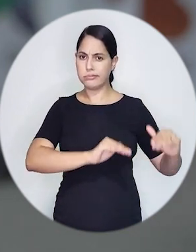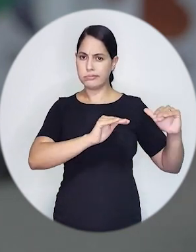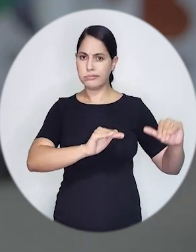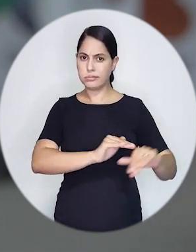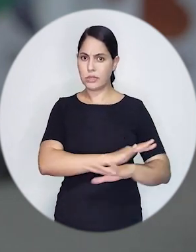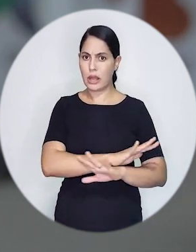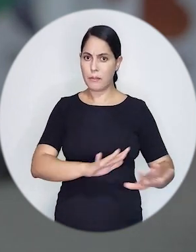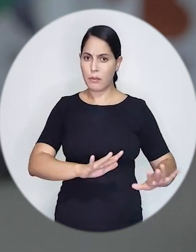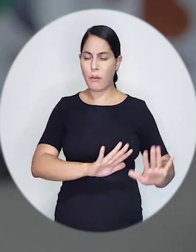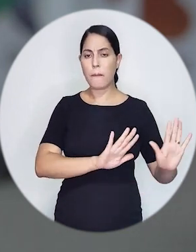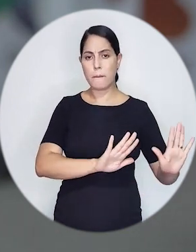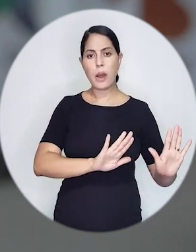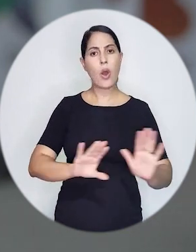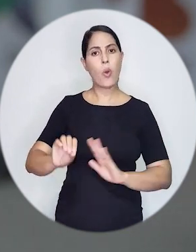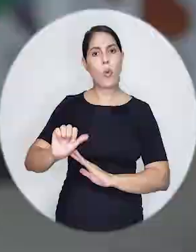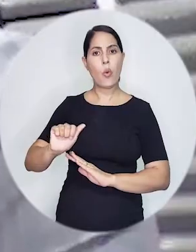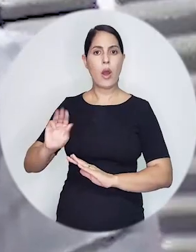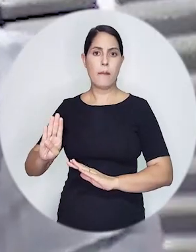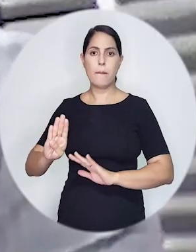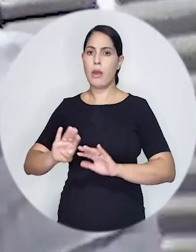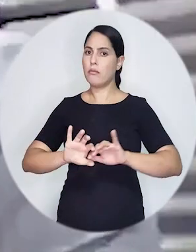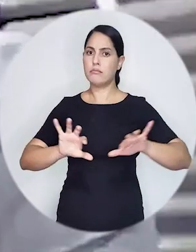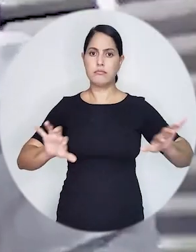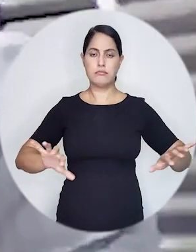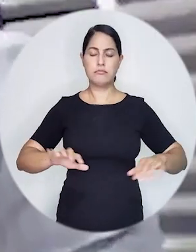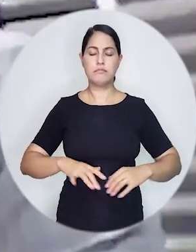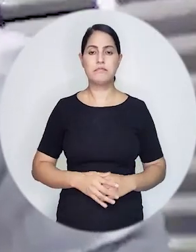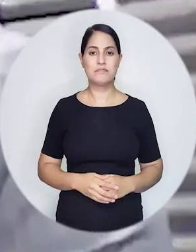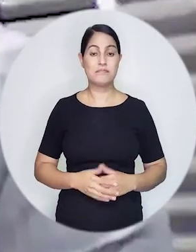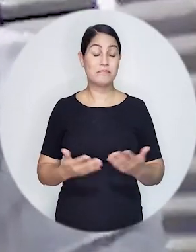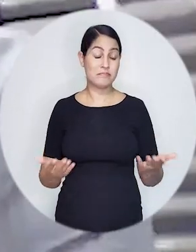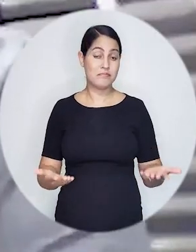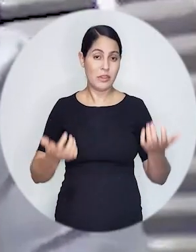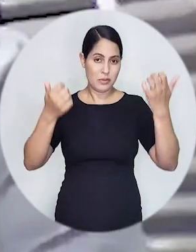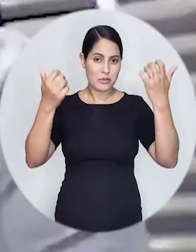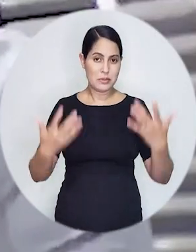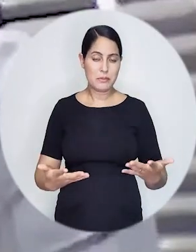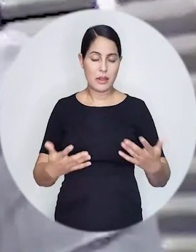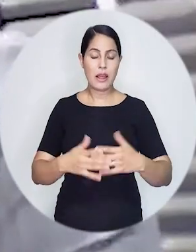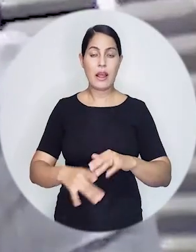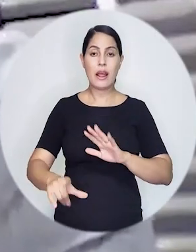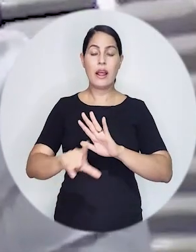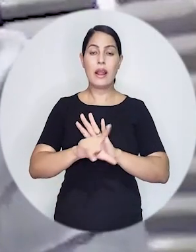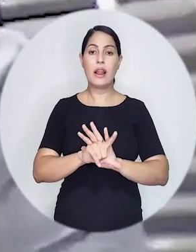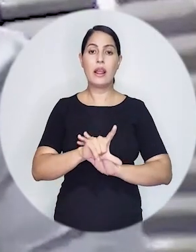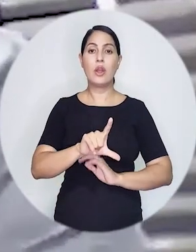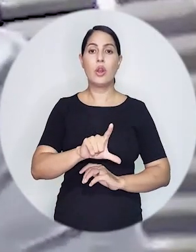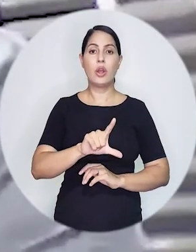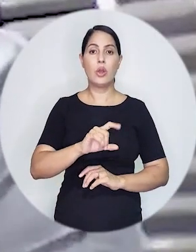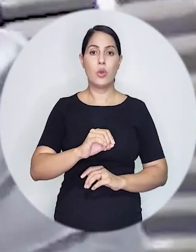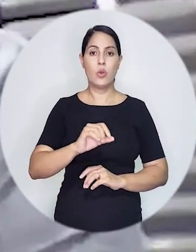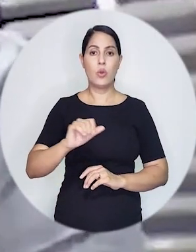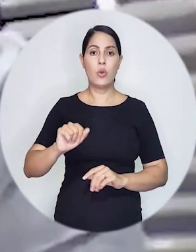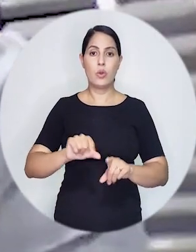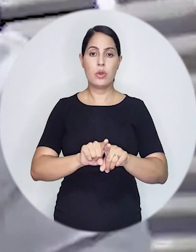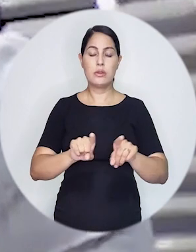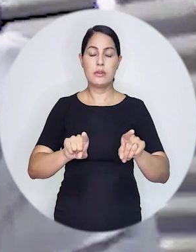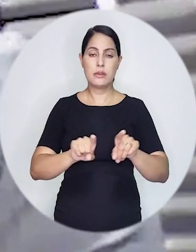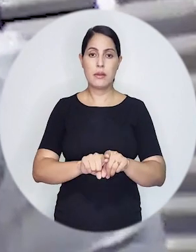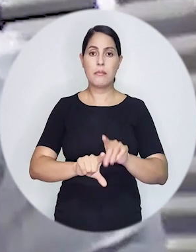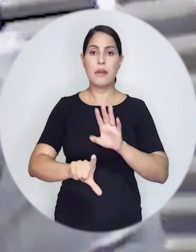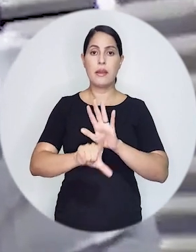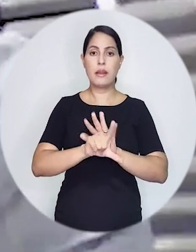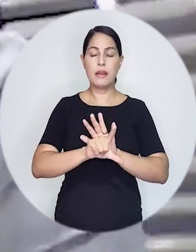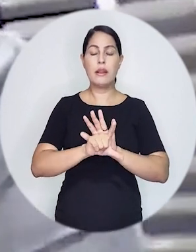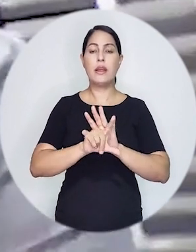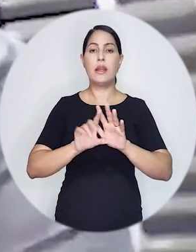tem curso superior. Confira na entrevista. Na verdade, a OAB, assim como a Lei Nacional da Magistratura, a Lei Orgânica e também a Lei do